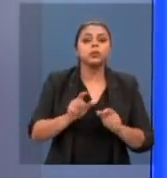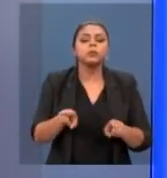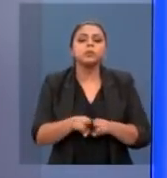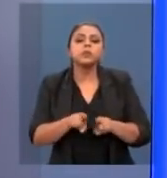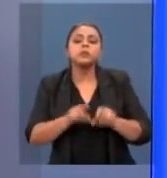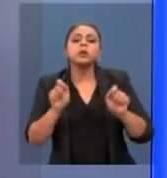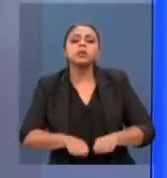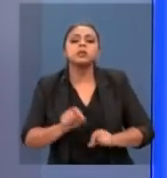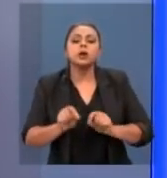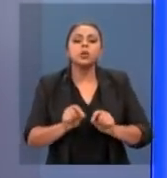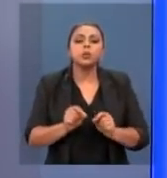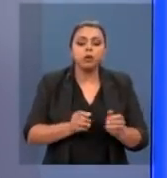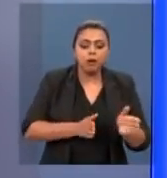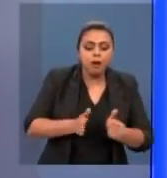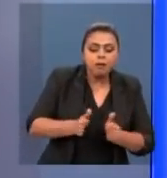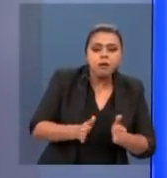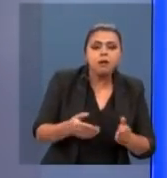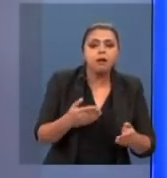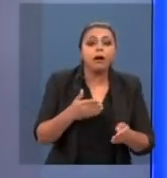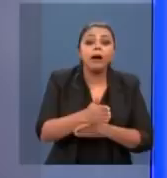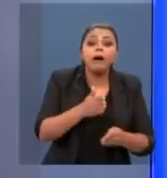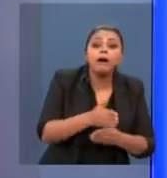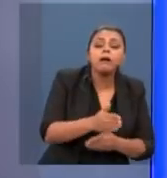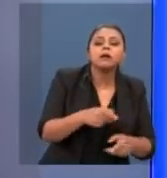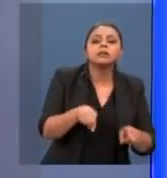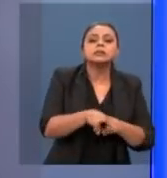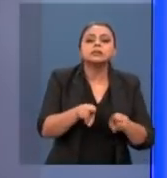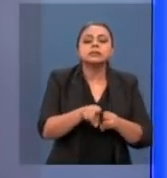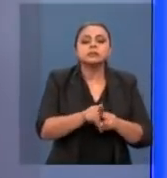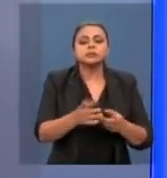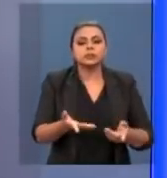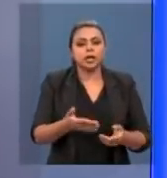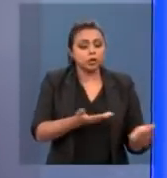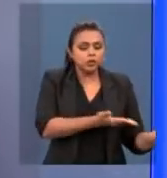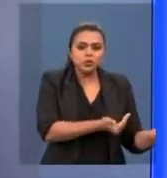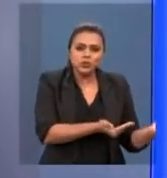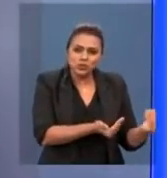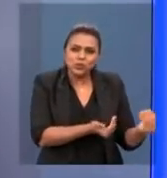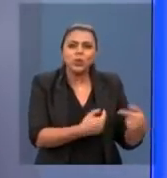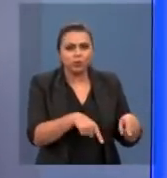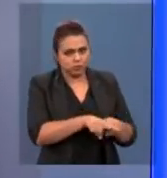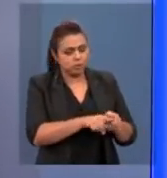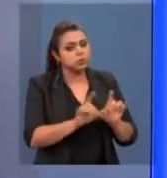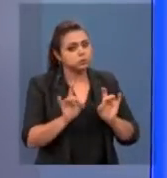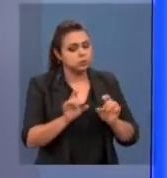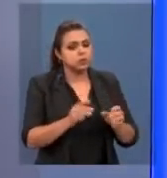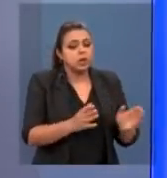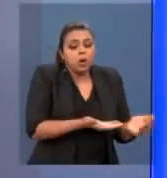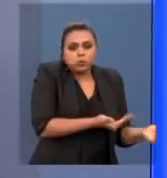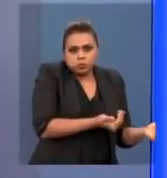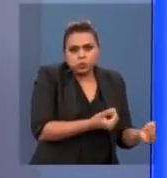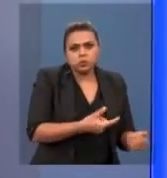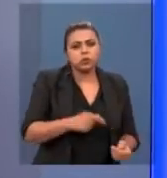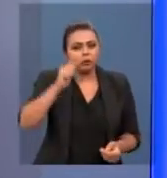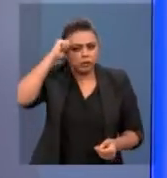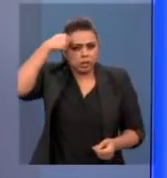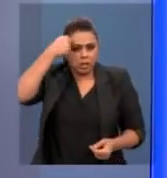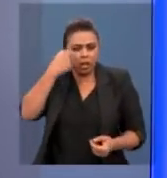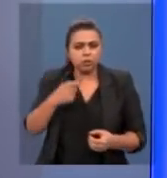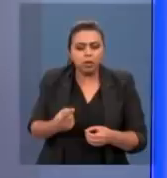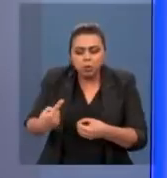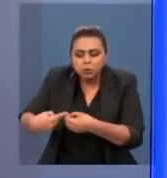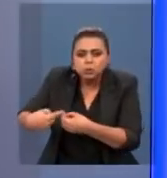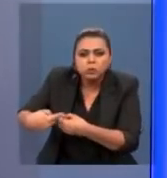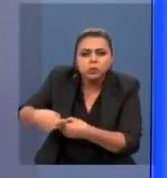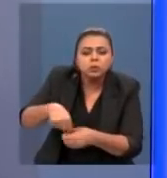aam do acesso também às pessoas e principalmente a juventude especialmente a juventude negra é no interior do estado